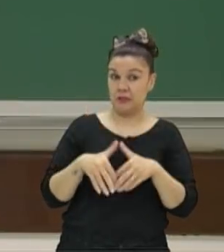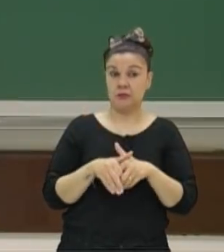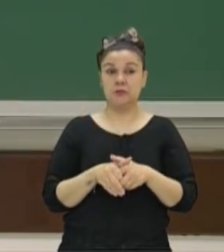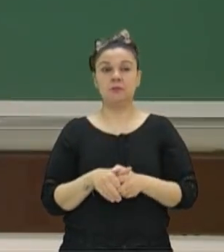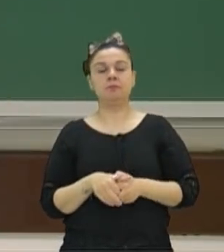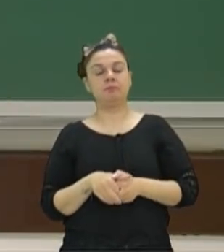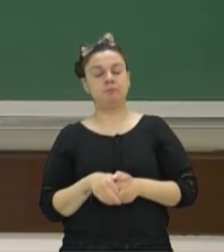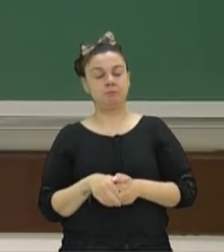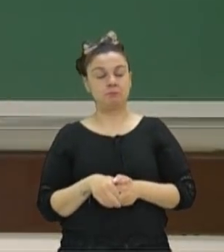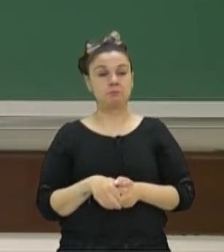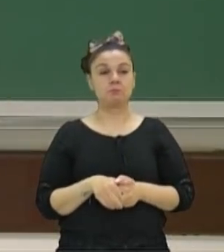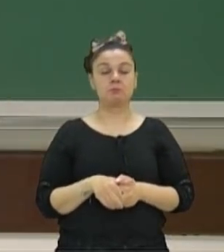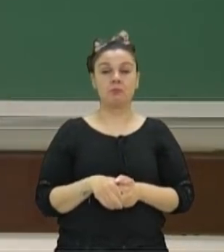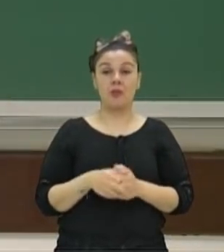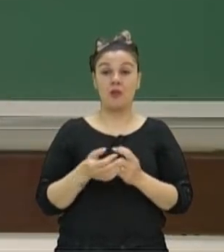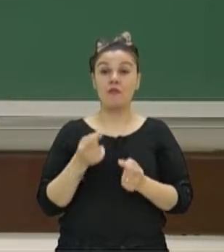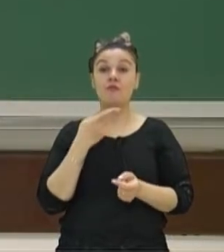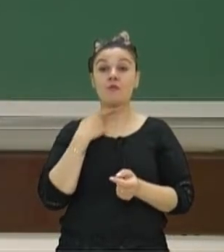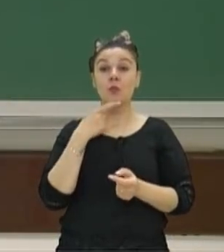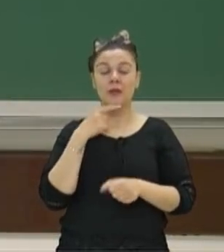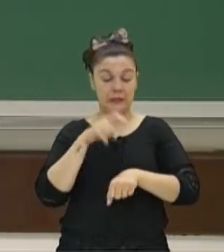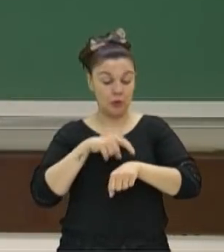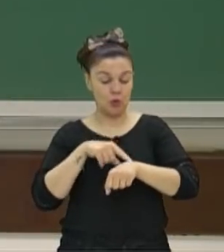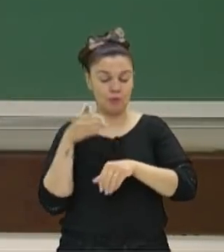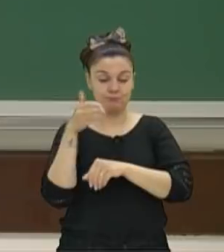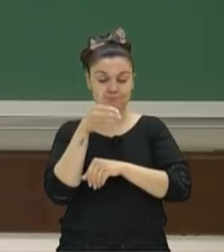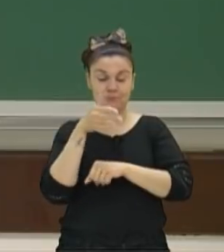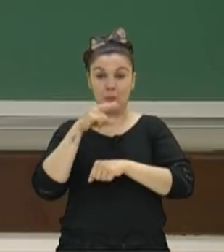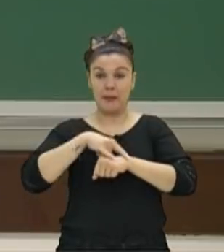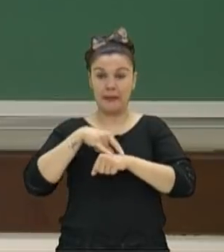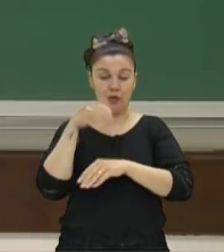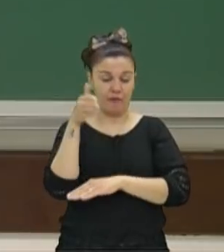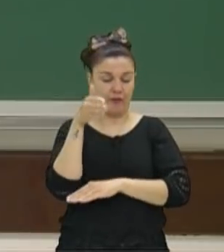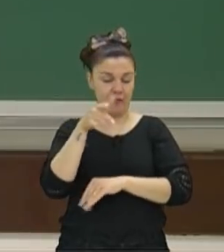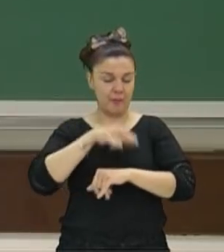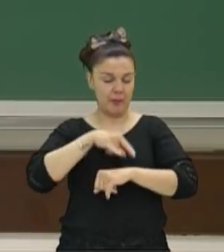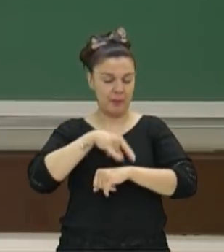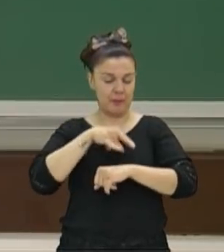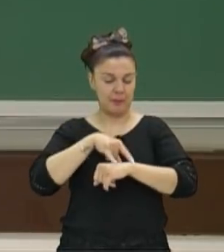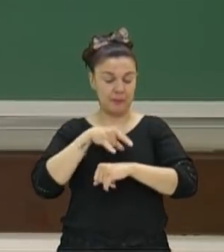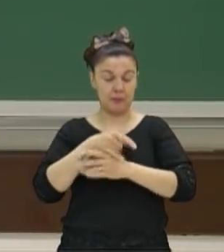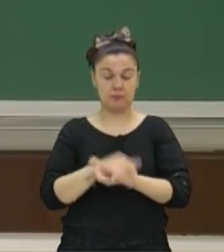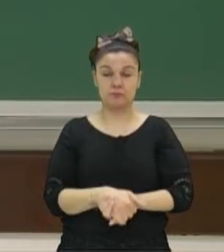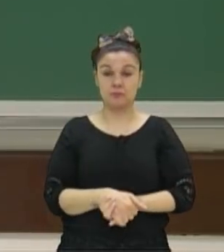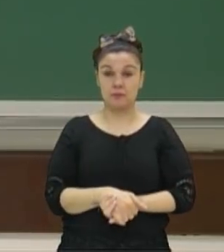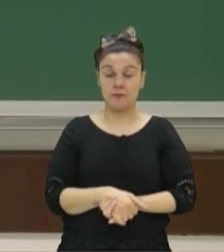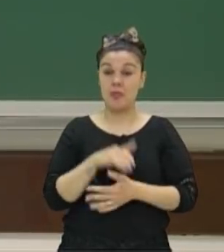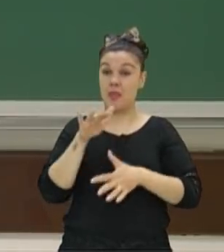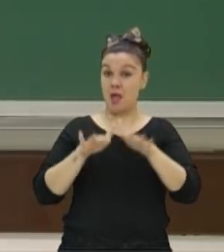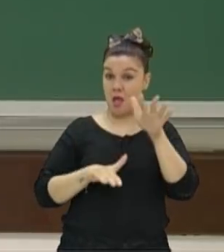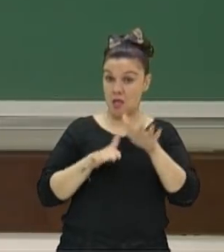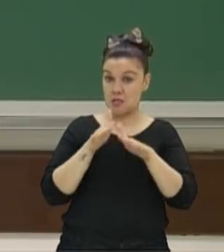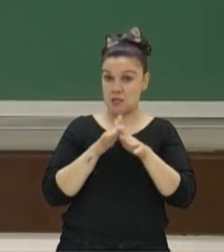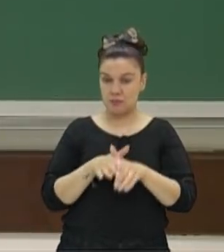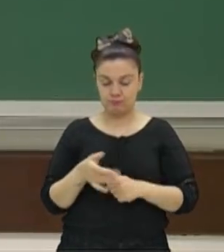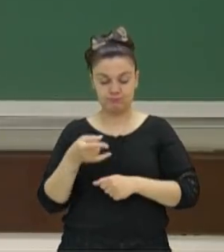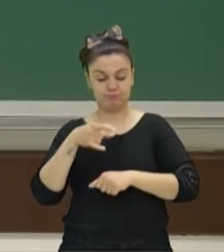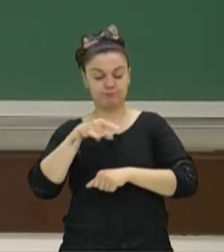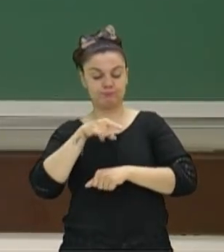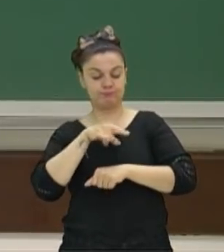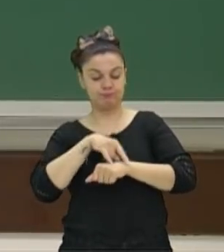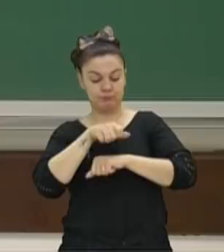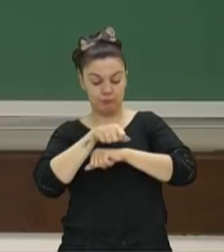hora que for urinar, tá? Vontade de ir no banheiro mais vezes do que o normal. Muitas vezes pode acontecer de